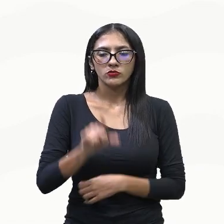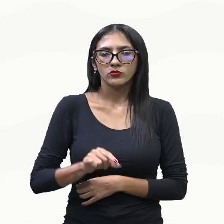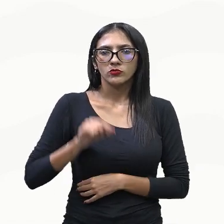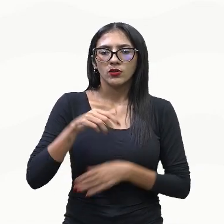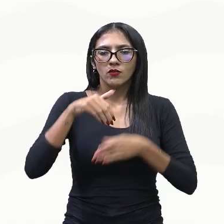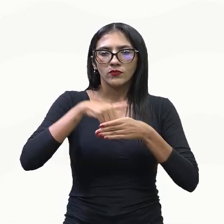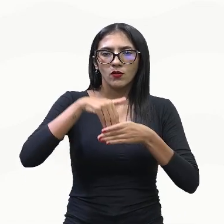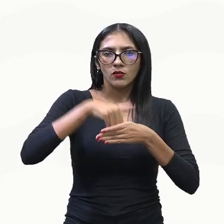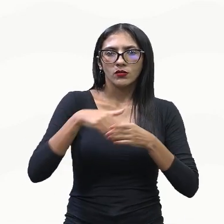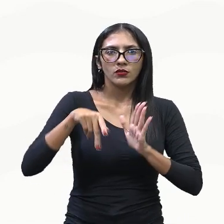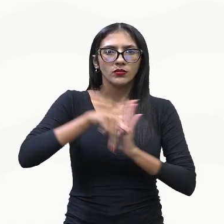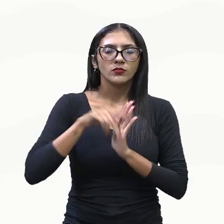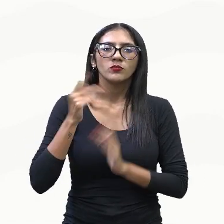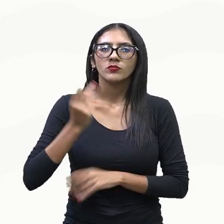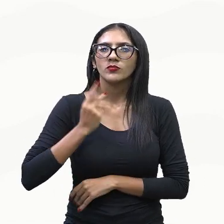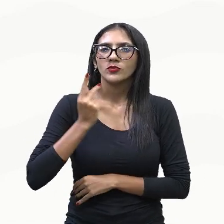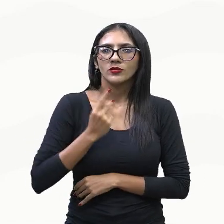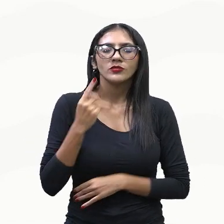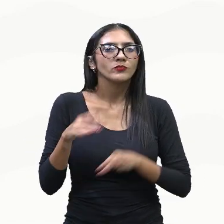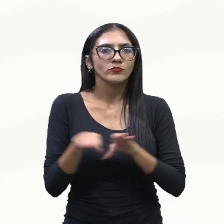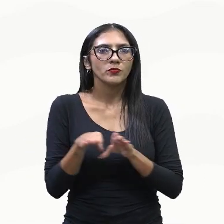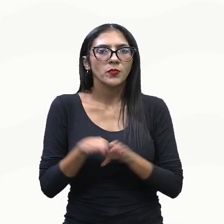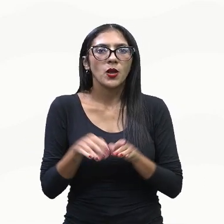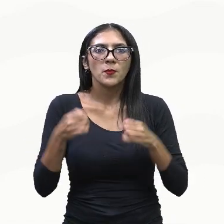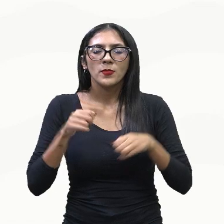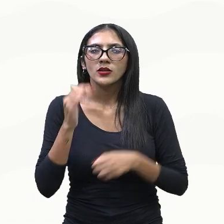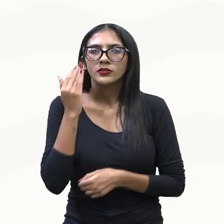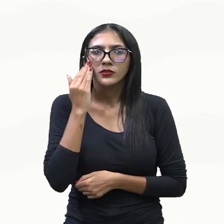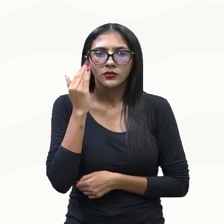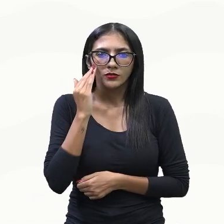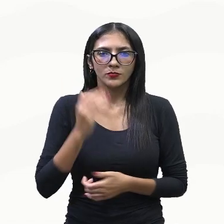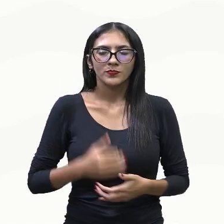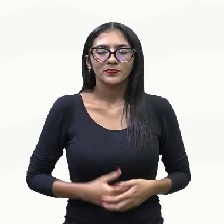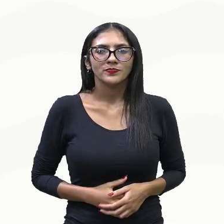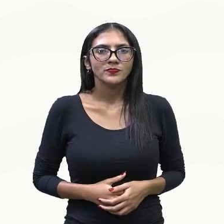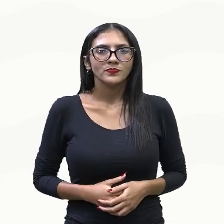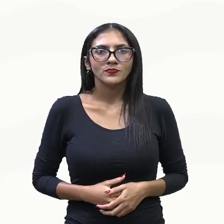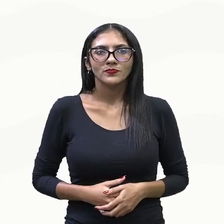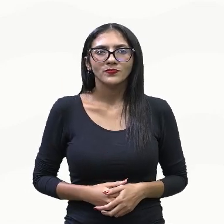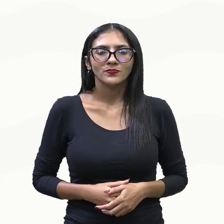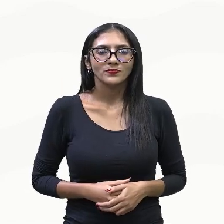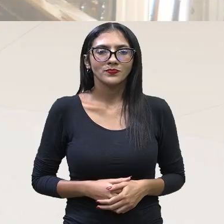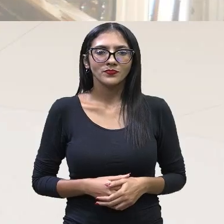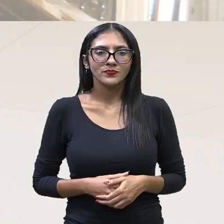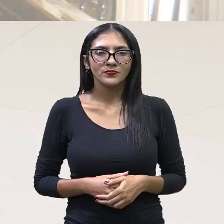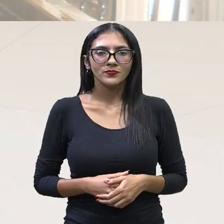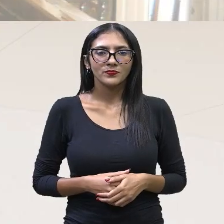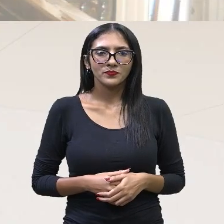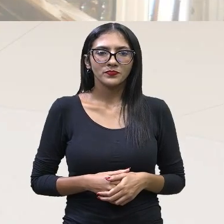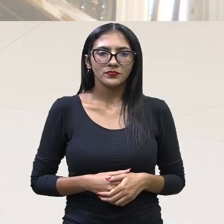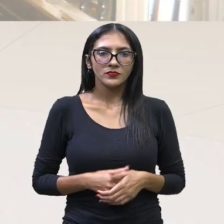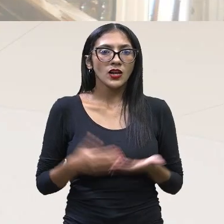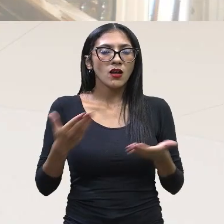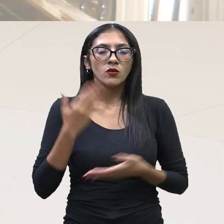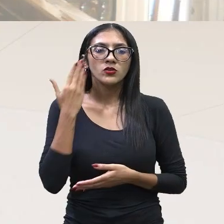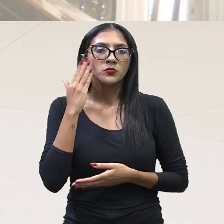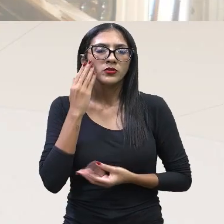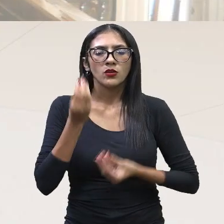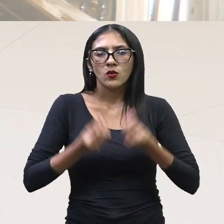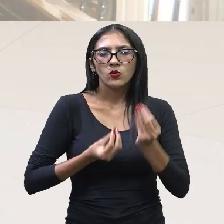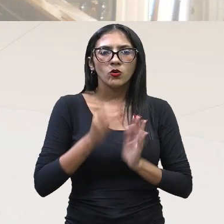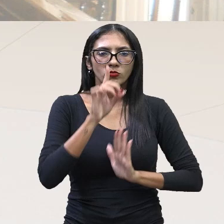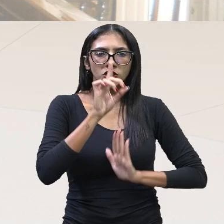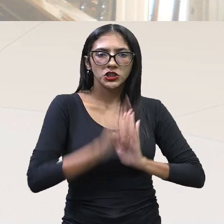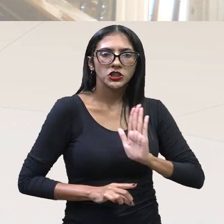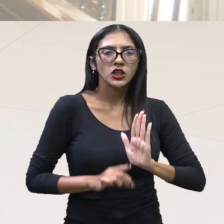representantes políticos e precisamos saber como fazê-lo, ok? Bom, vamos entender um pouco do direito público e